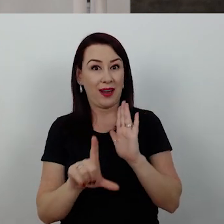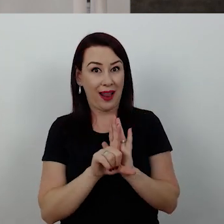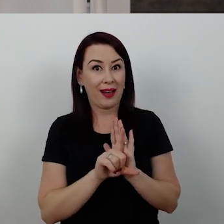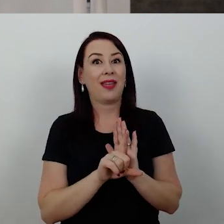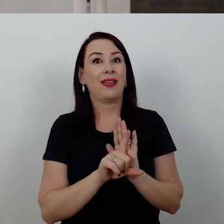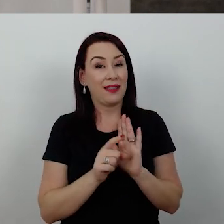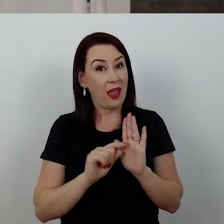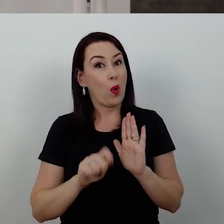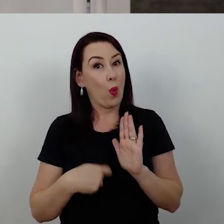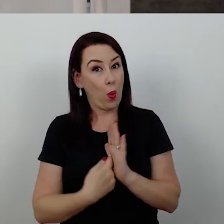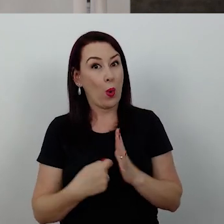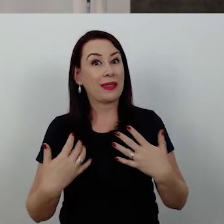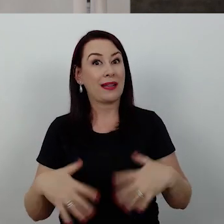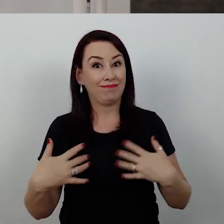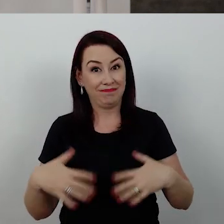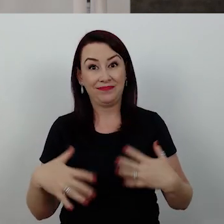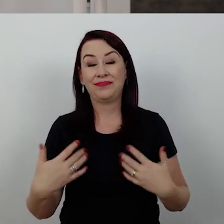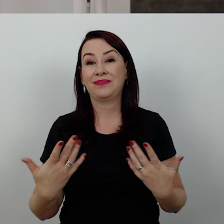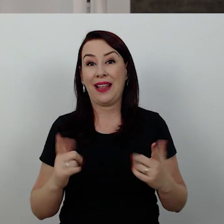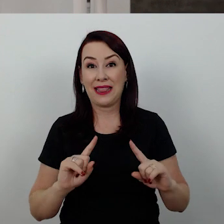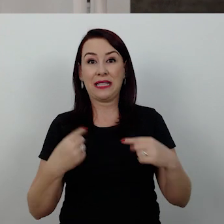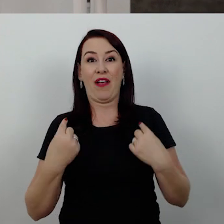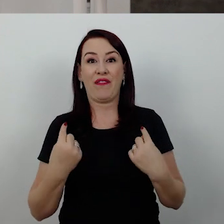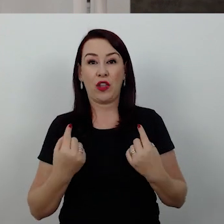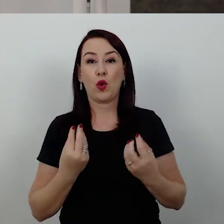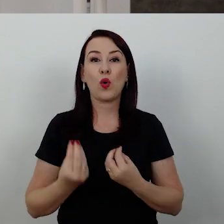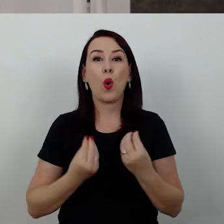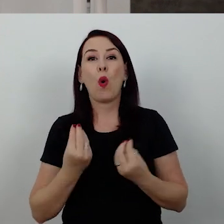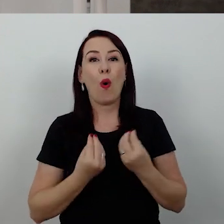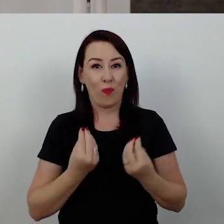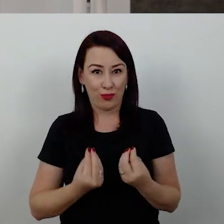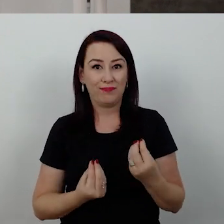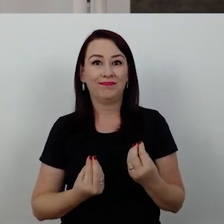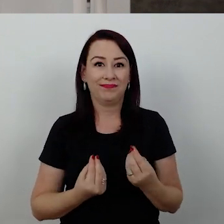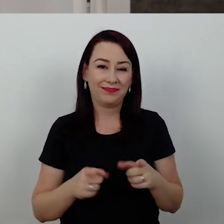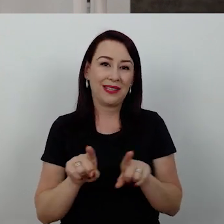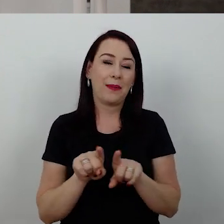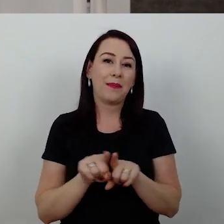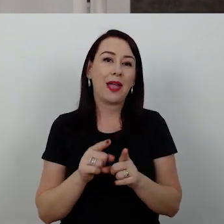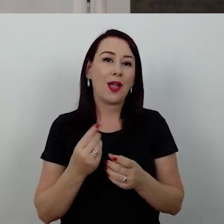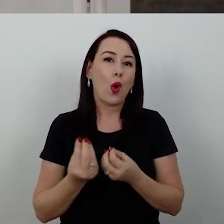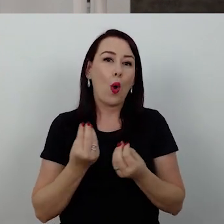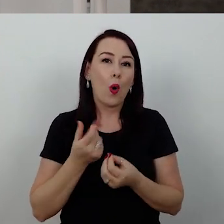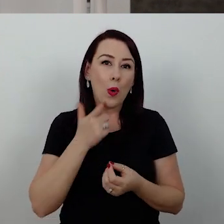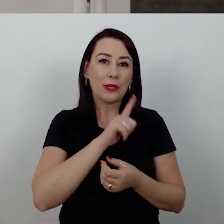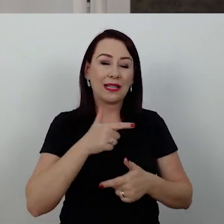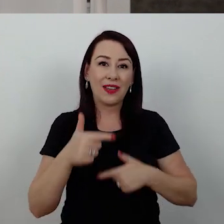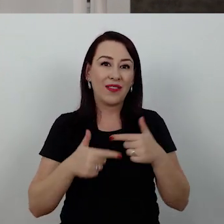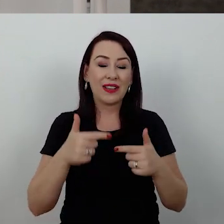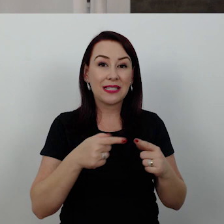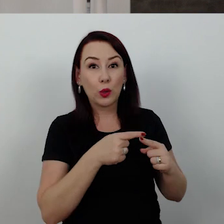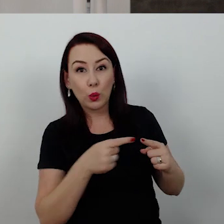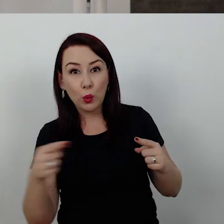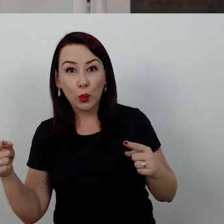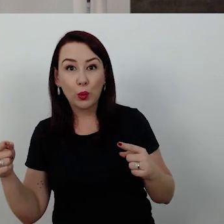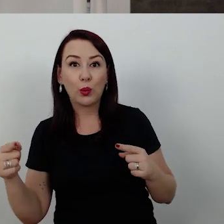esse é um grande desafio, é como ecoar esse recurso de forma responsável e como fazer todo